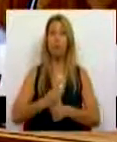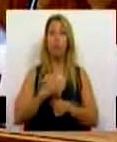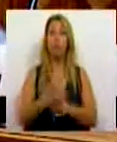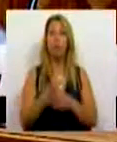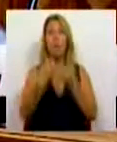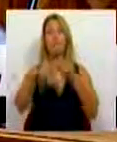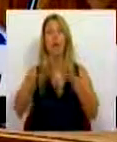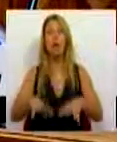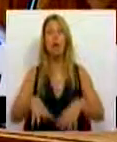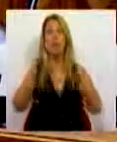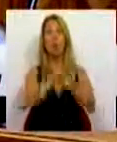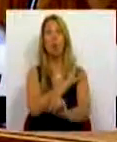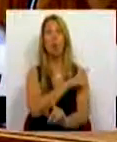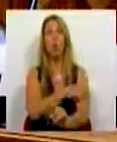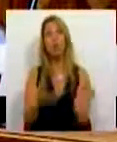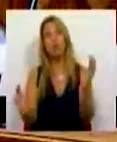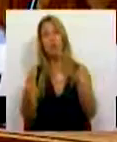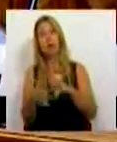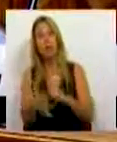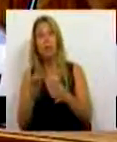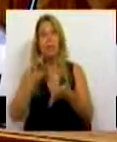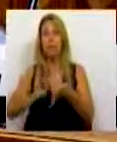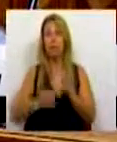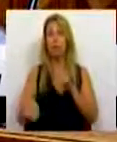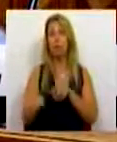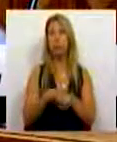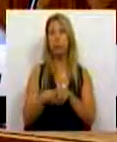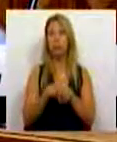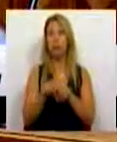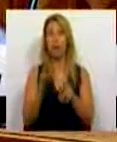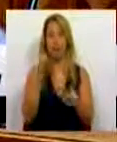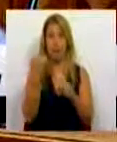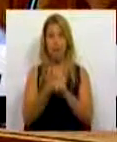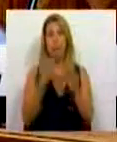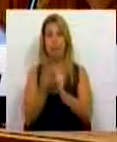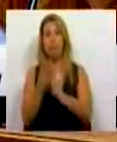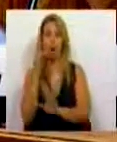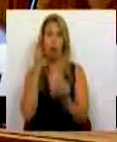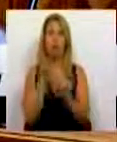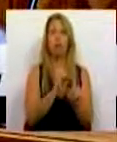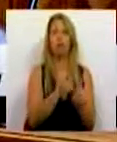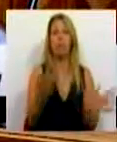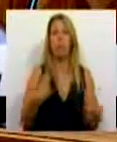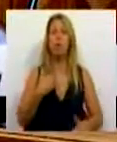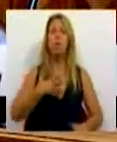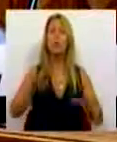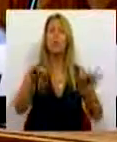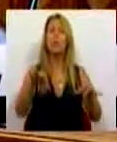de competências, tendo em vista as necessidades da política de emprego. E gostava de terminar com uma pergunta, se for